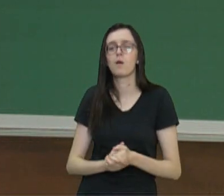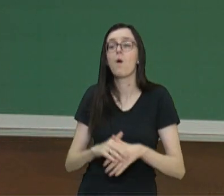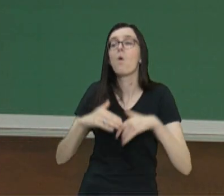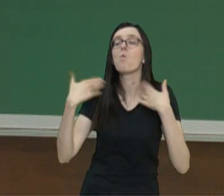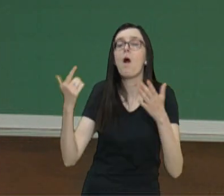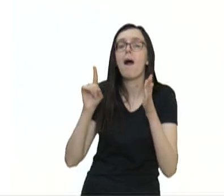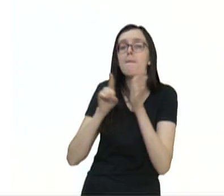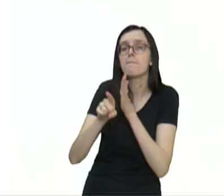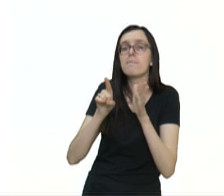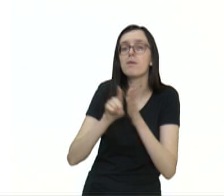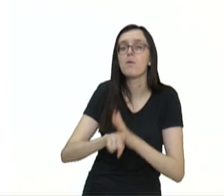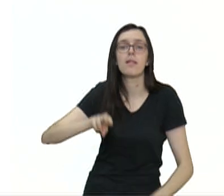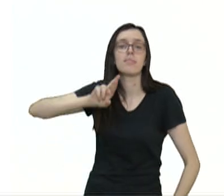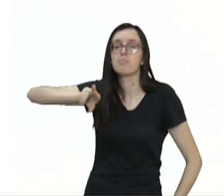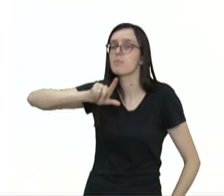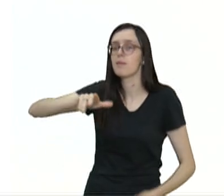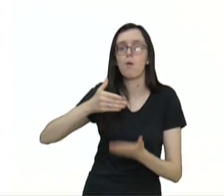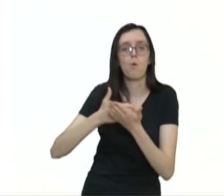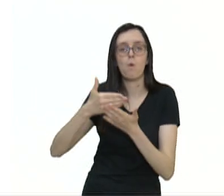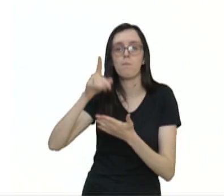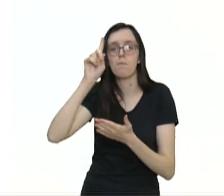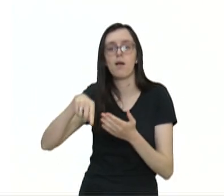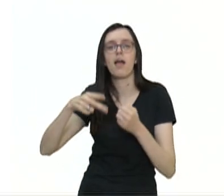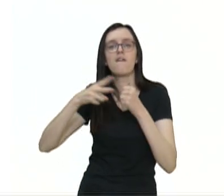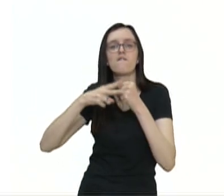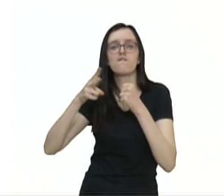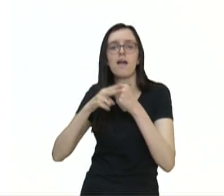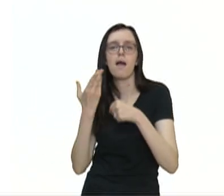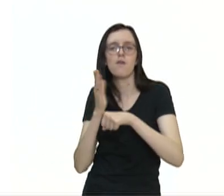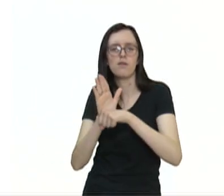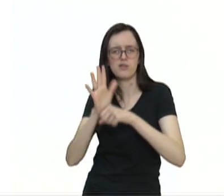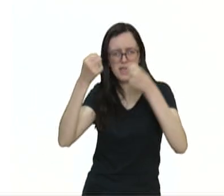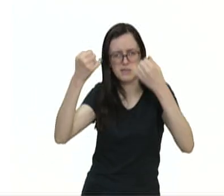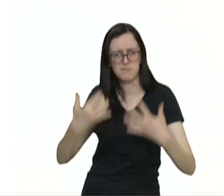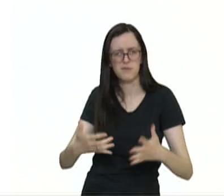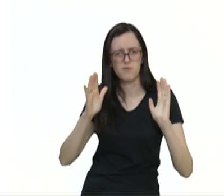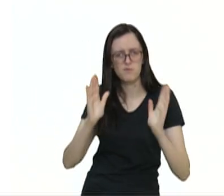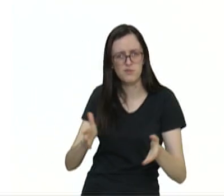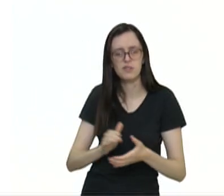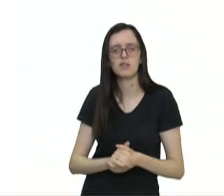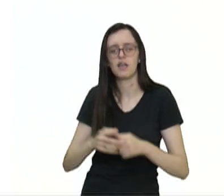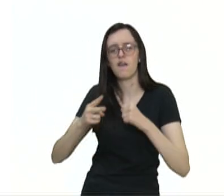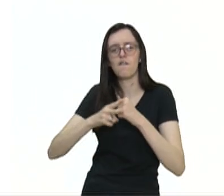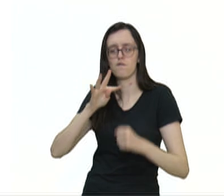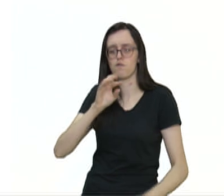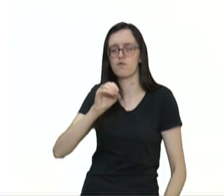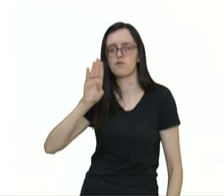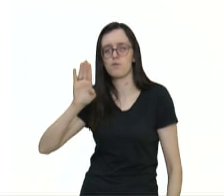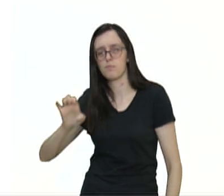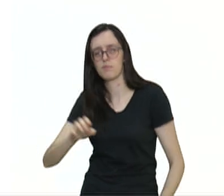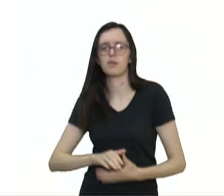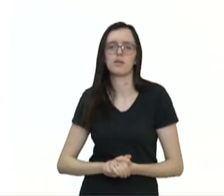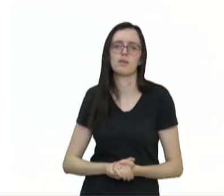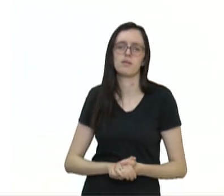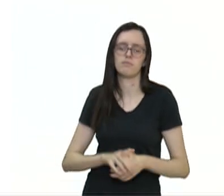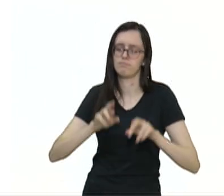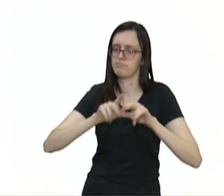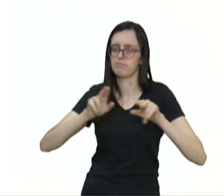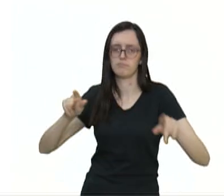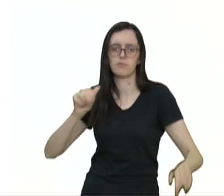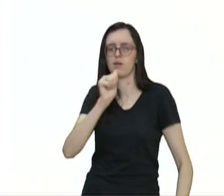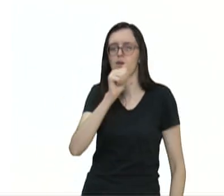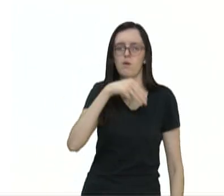não são iniciadas por um verbo auxiliar? Lembra que falamos dos verbos auxiliares? O verbo to be, o am, o is, o